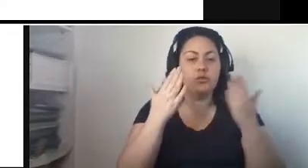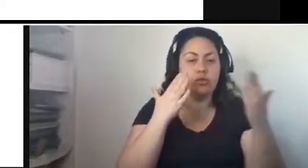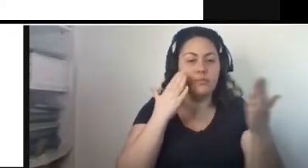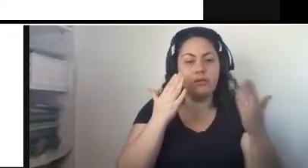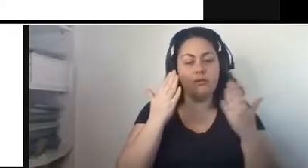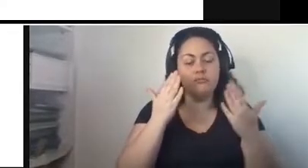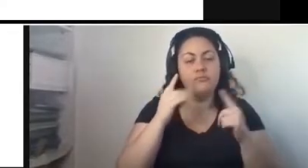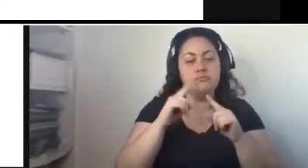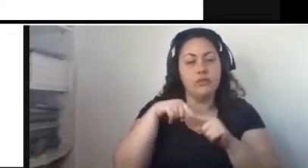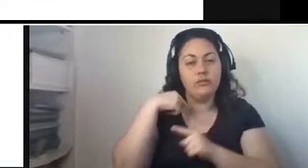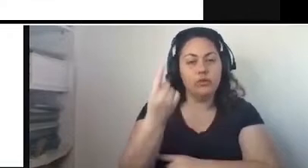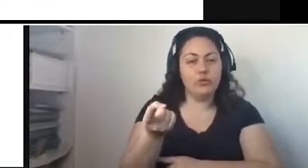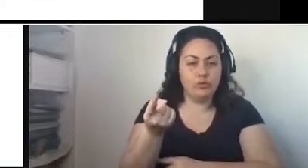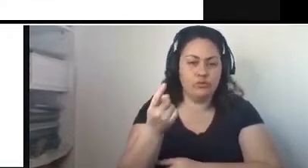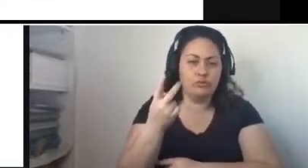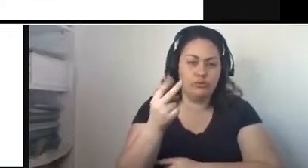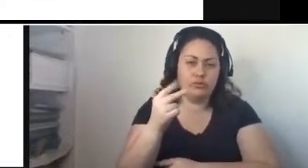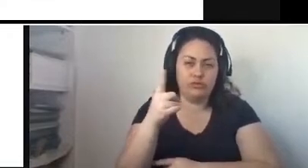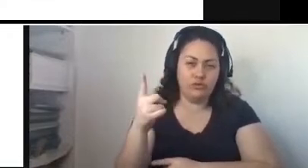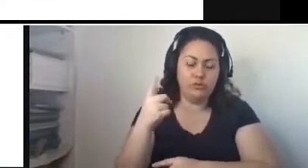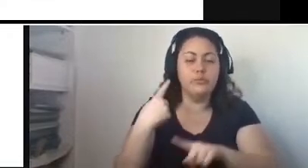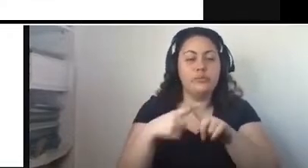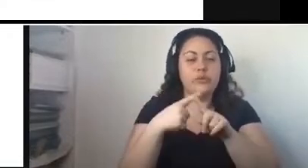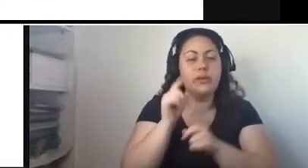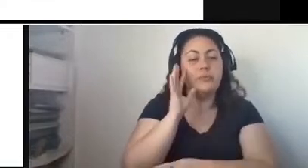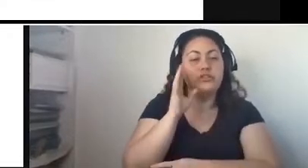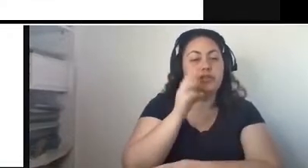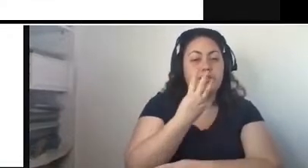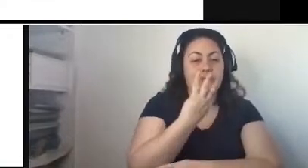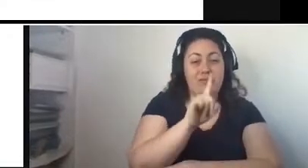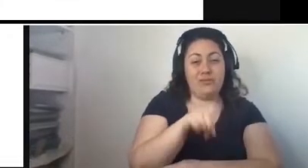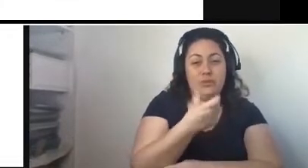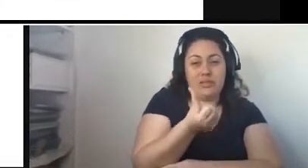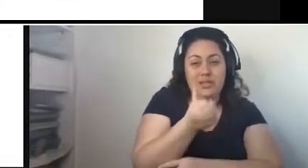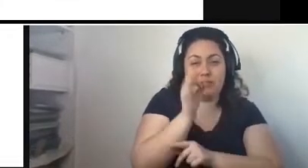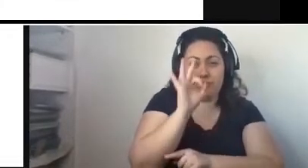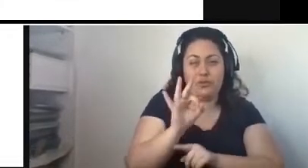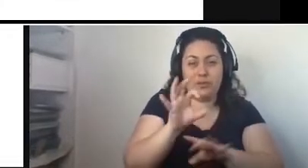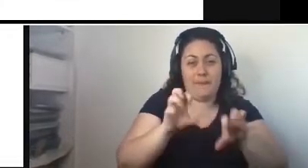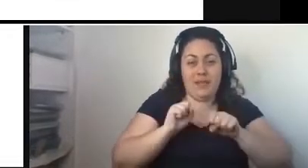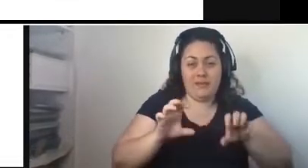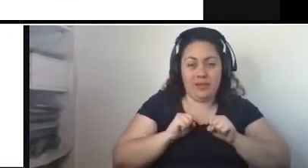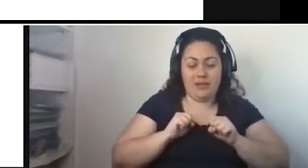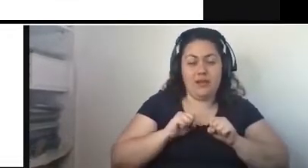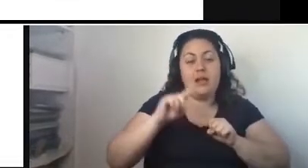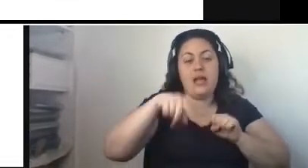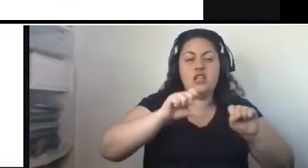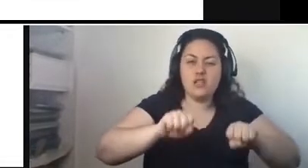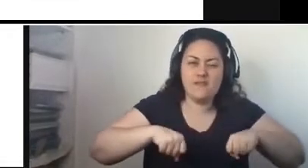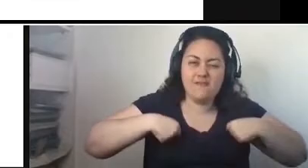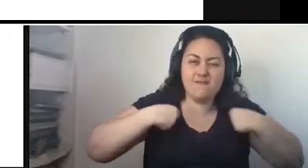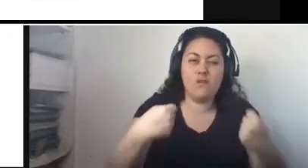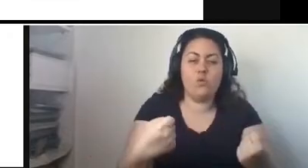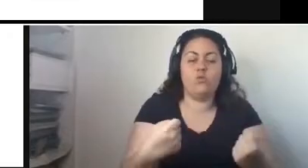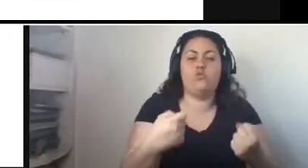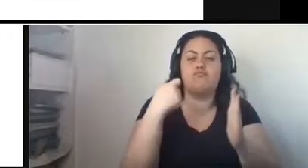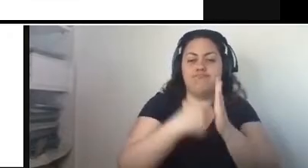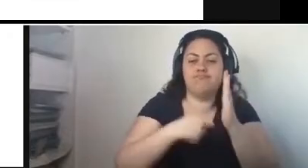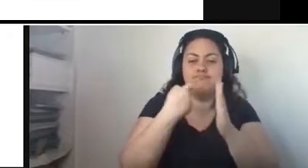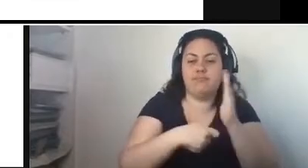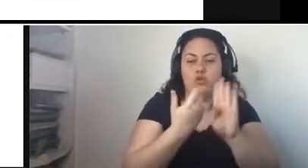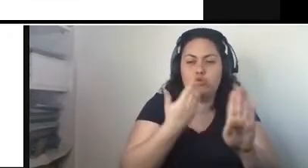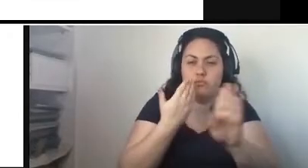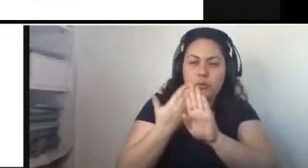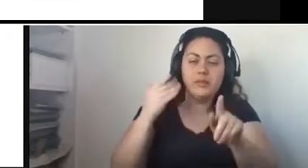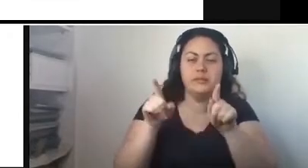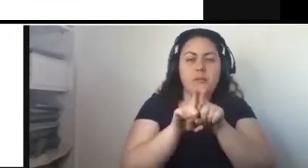milhões e 500 mil casos, 3,6% de incidência, foi dentro de muitos esforços de isolamento, de